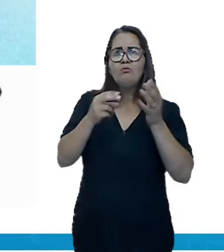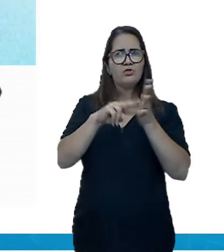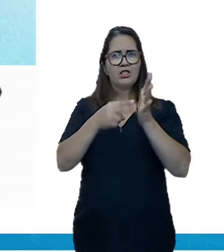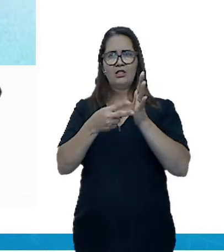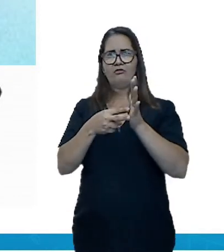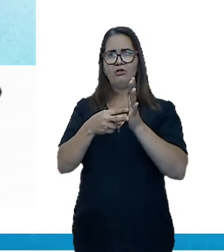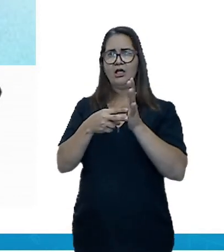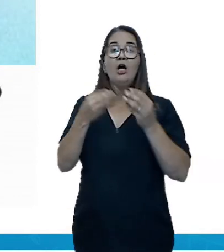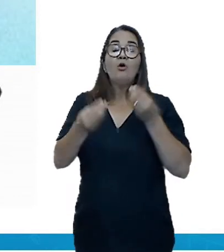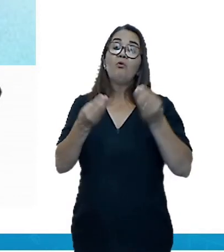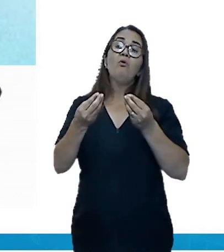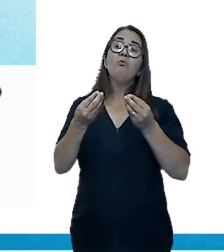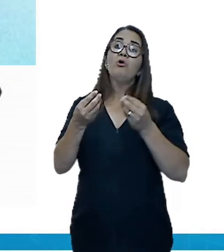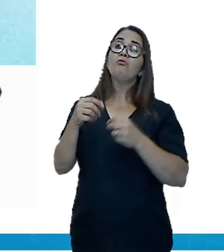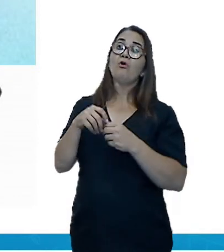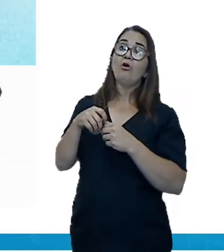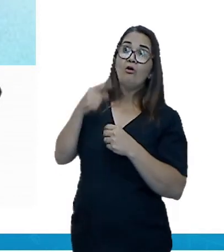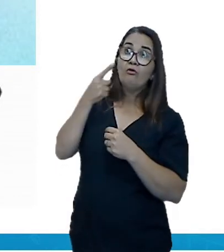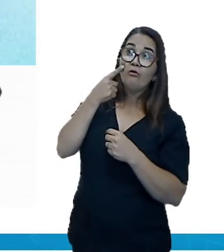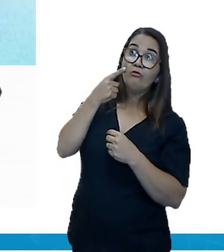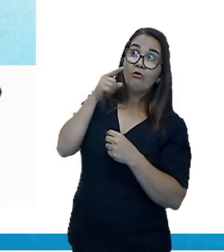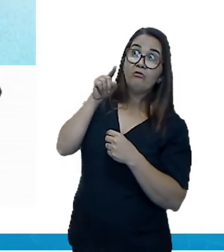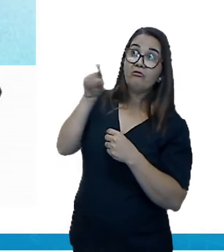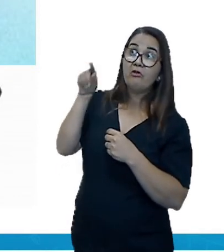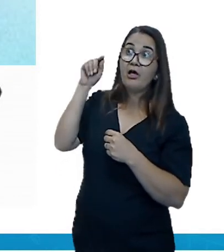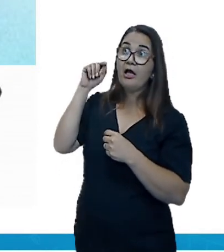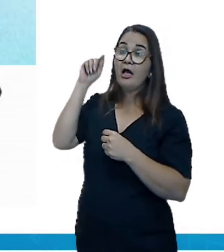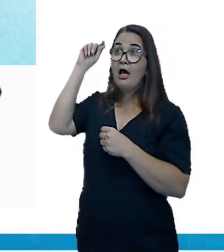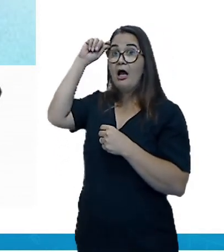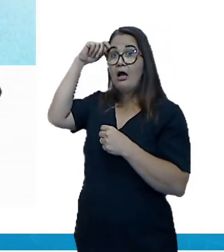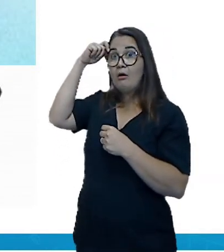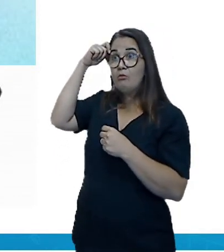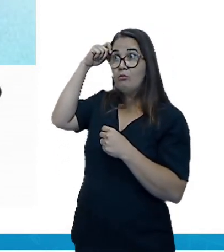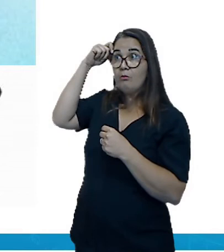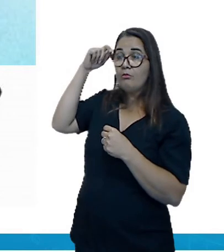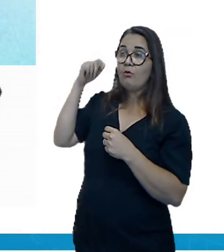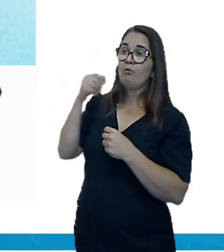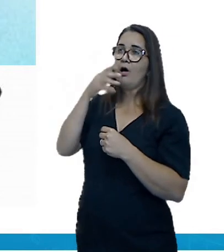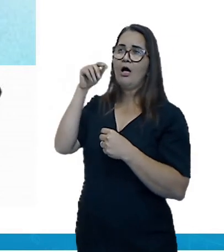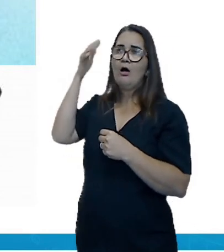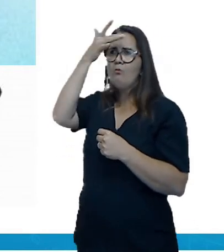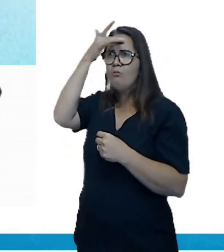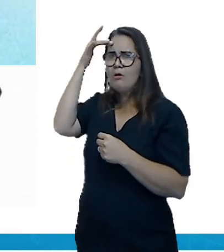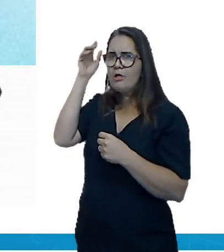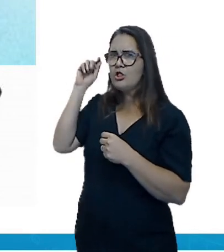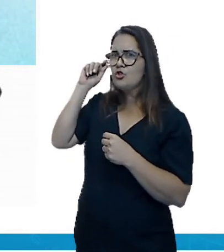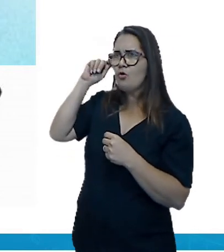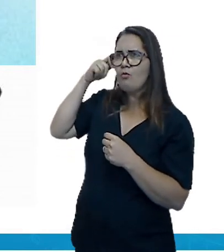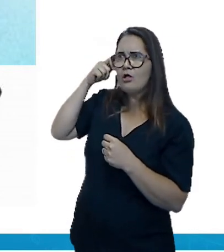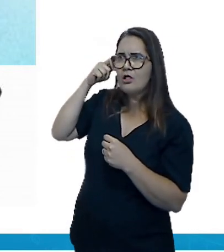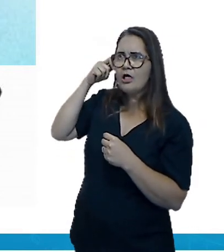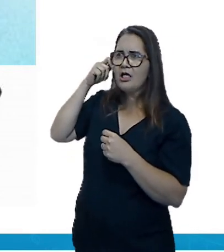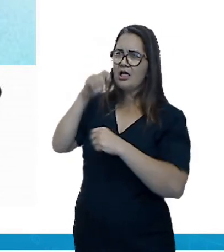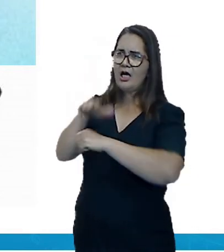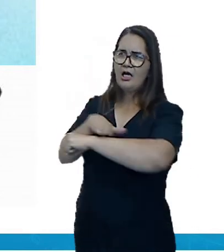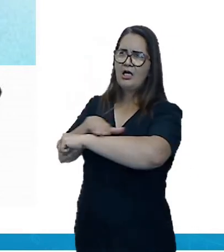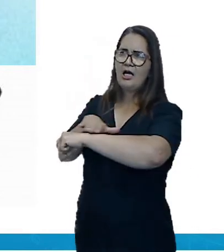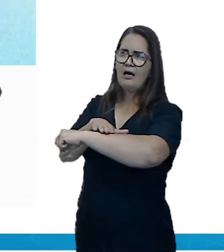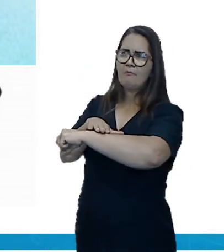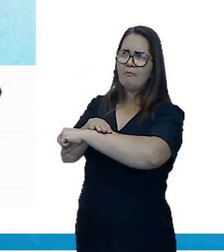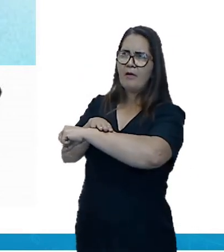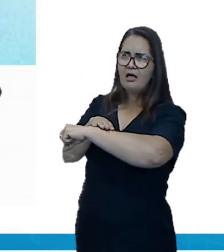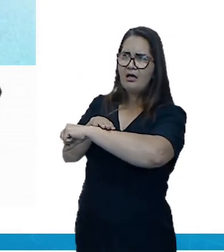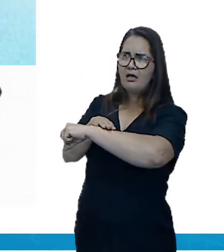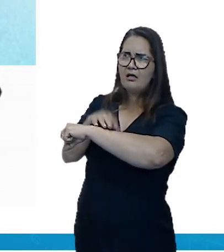dedo em questão de cor de pele e também de xenofobia, de origem de outros países.